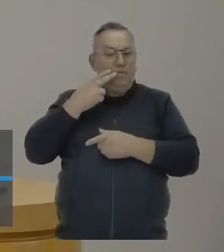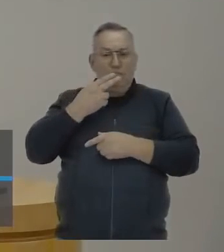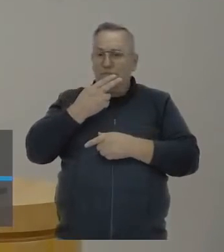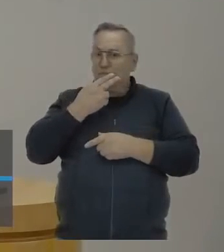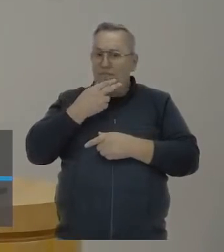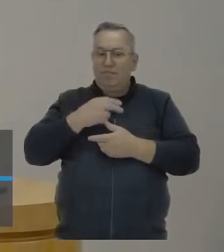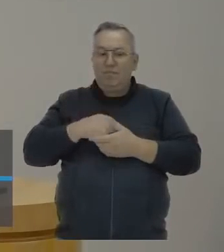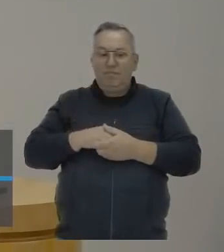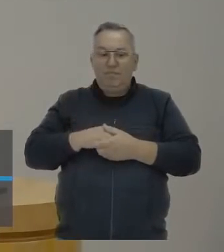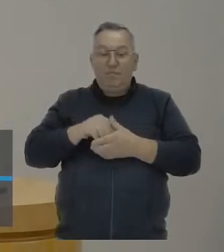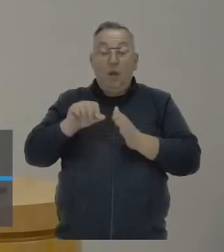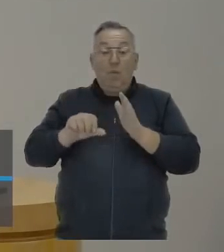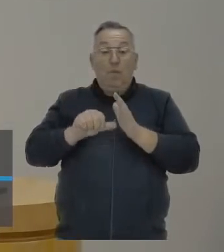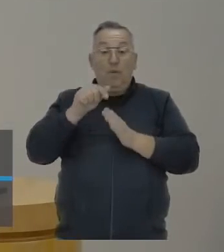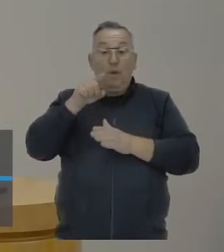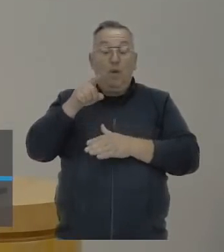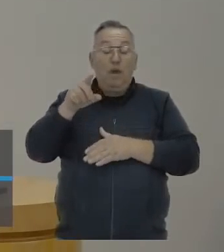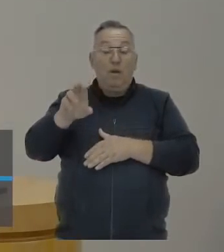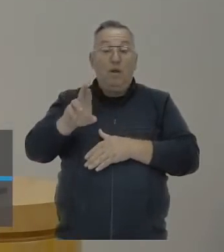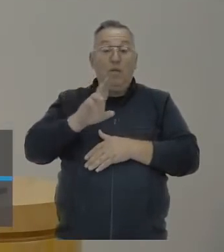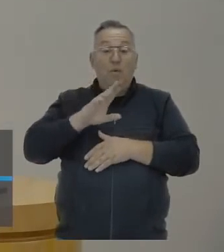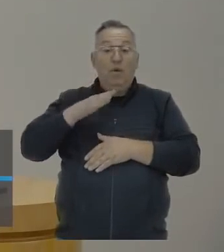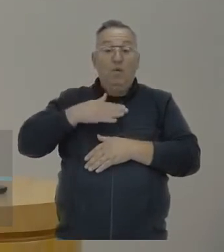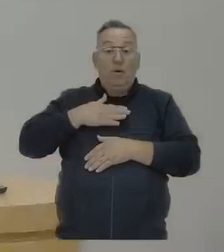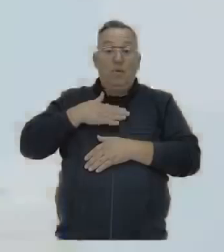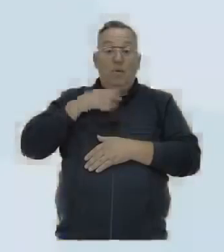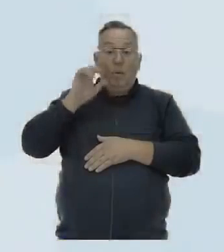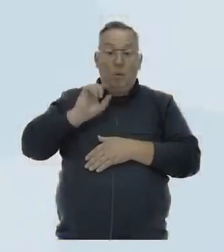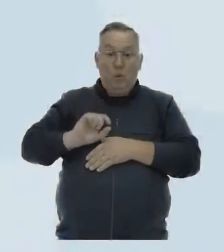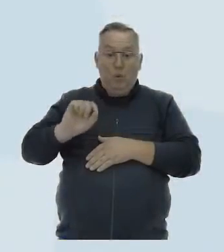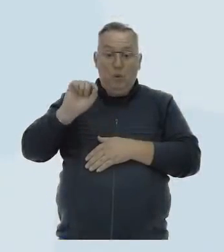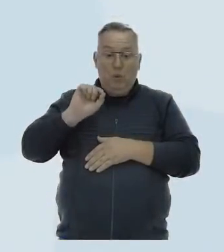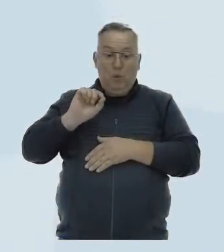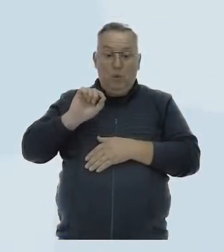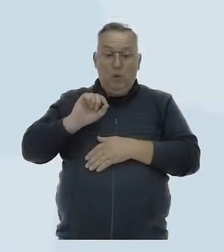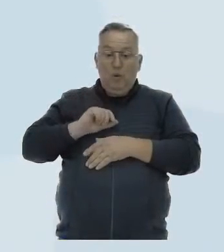falou também. Primeiro eu quero que você responda para mim o seguinte,